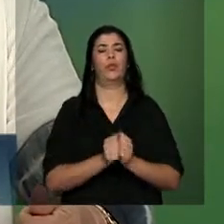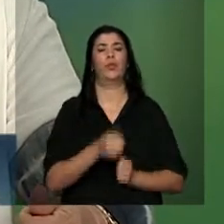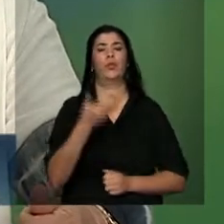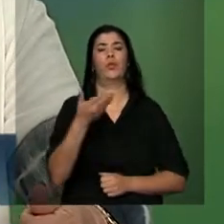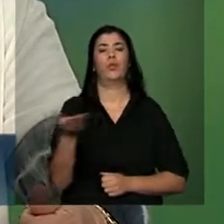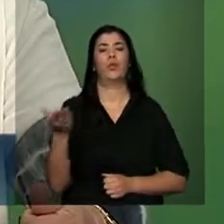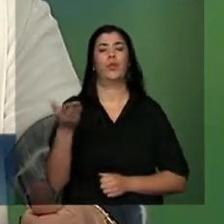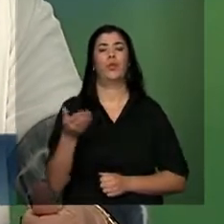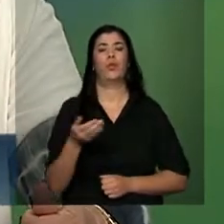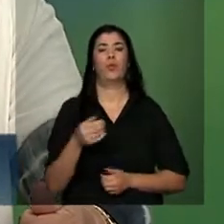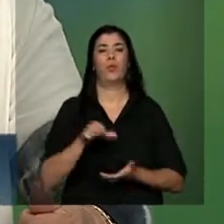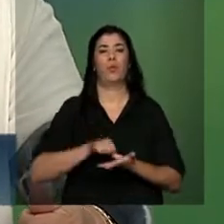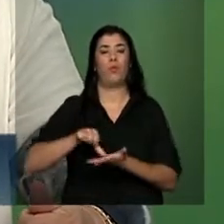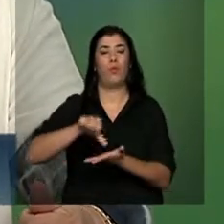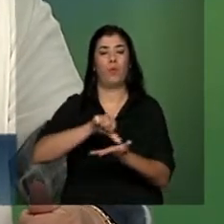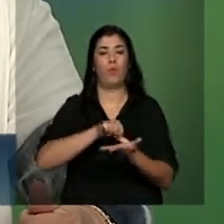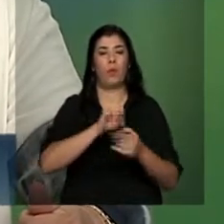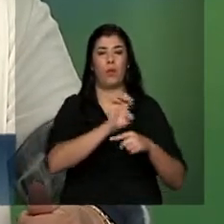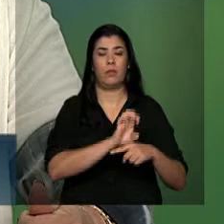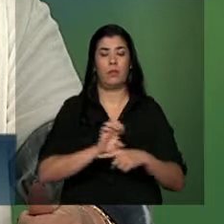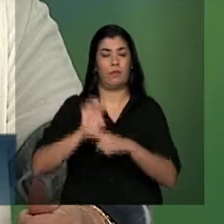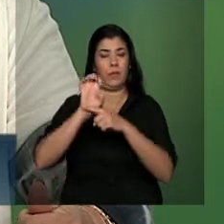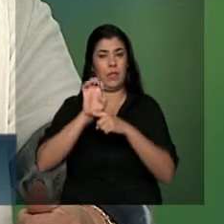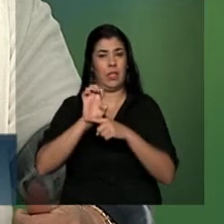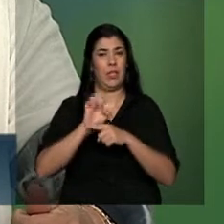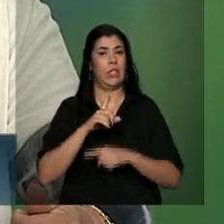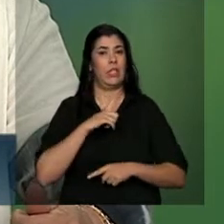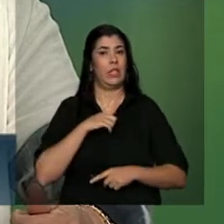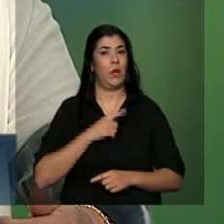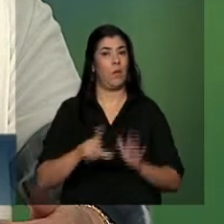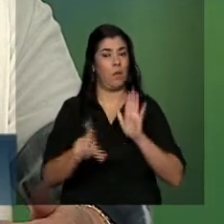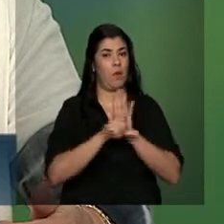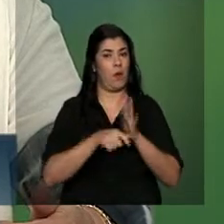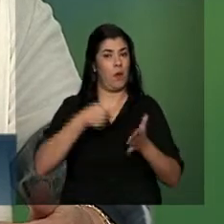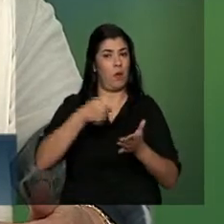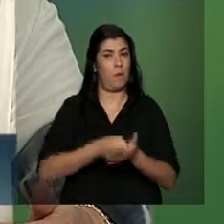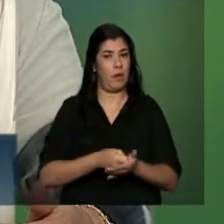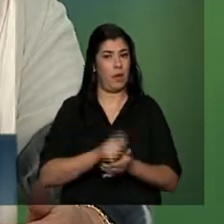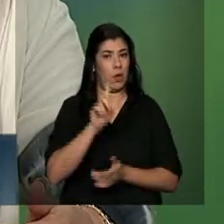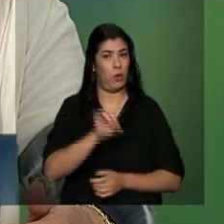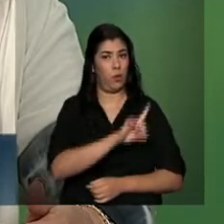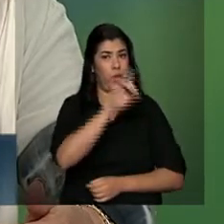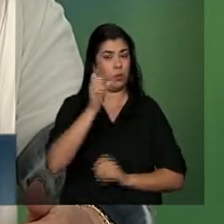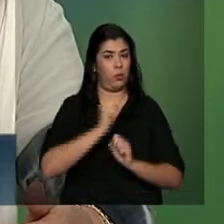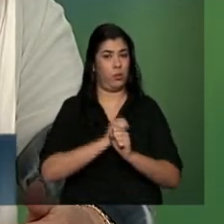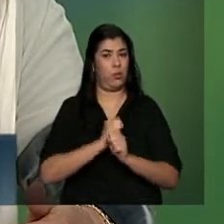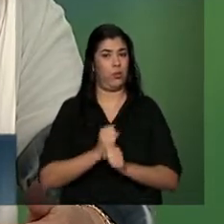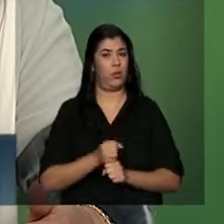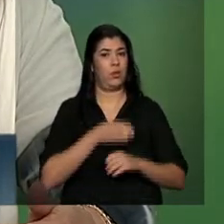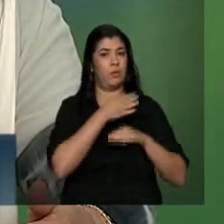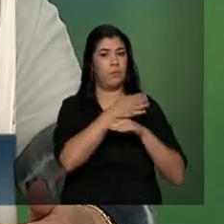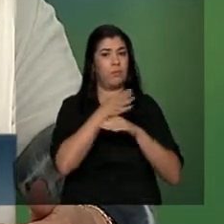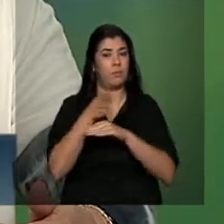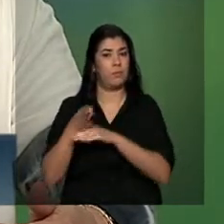órgãos estaduais. Nós, no mínimo uma vez por ano, a lei obriga a inspeção